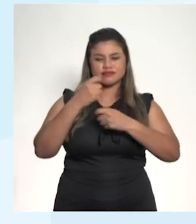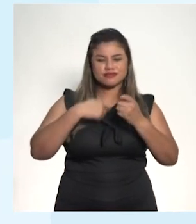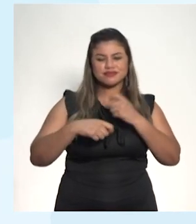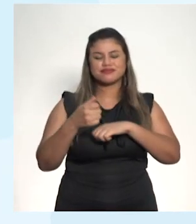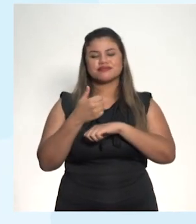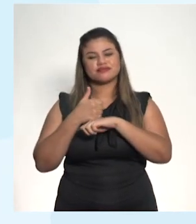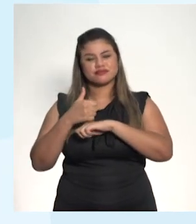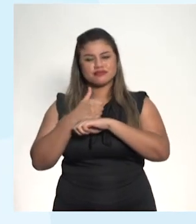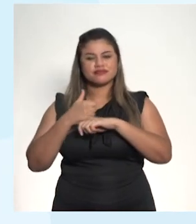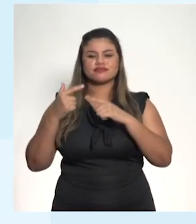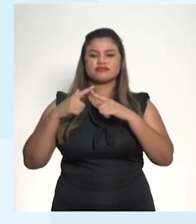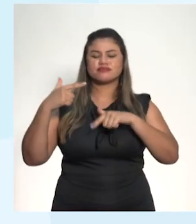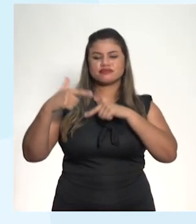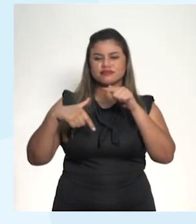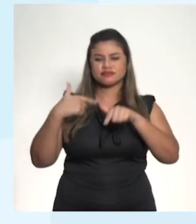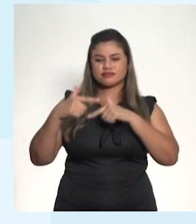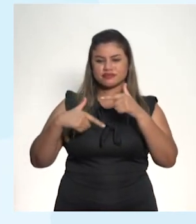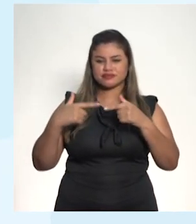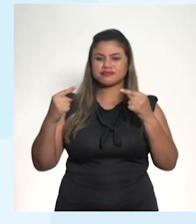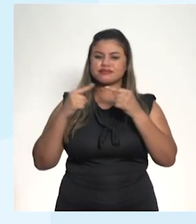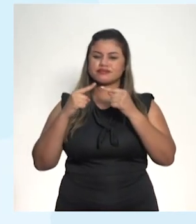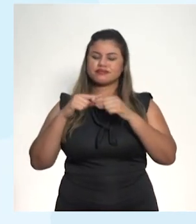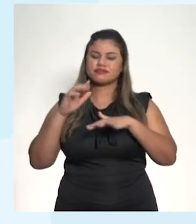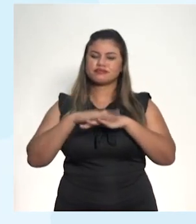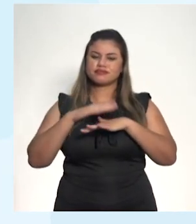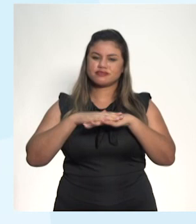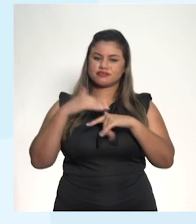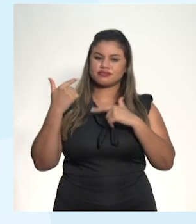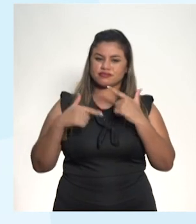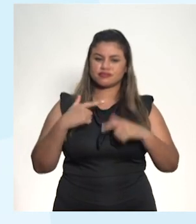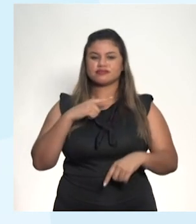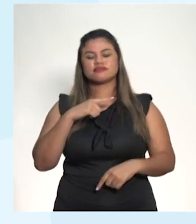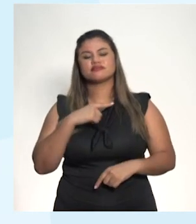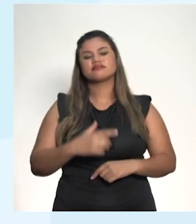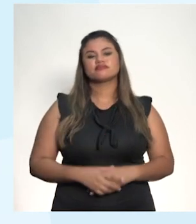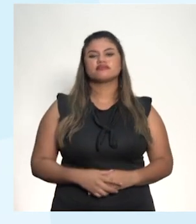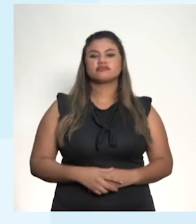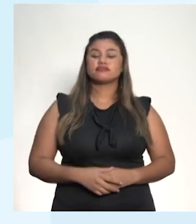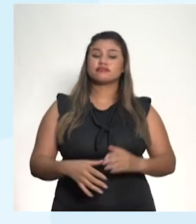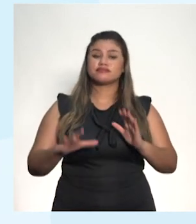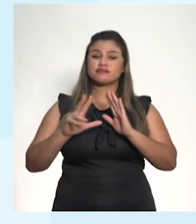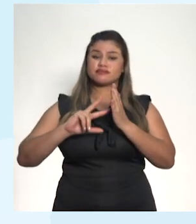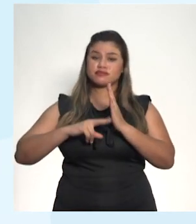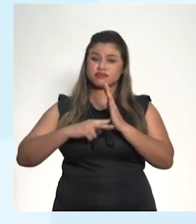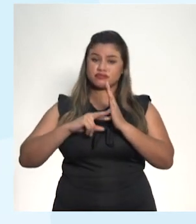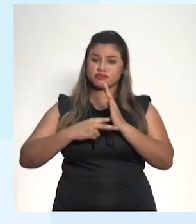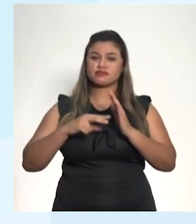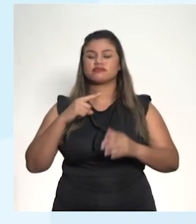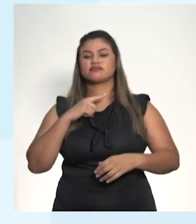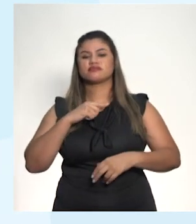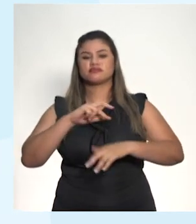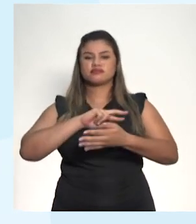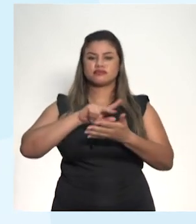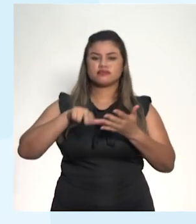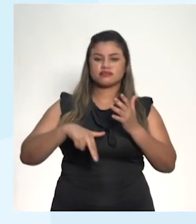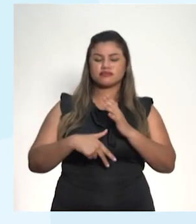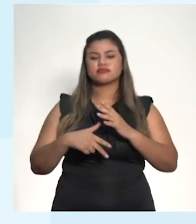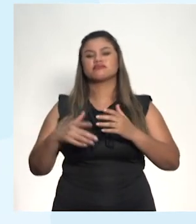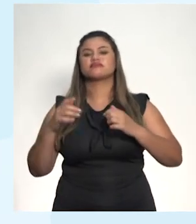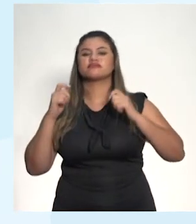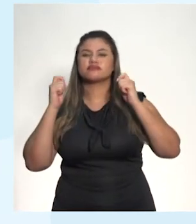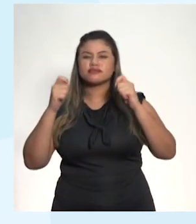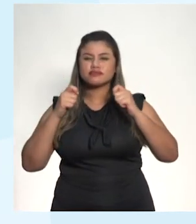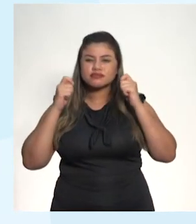profissionais dos trabalhadores de acordo com a sua atividade. Tá? Então, esses sindicatos são os que normalmente vão mobilizar greves,